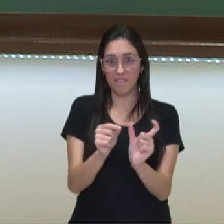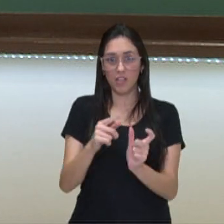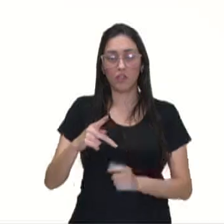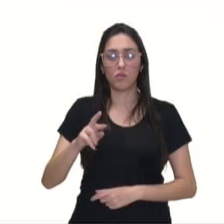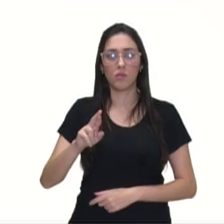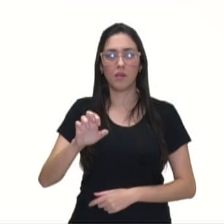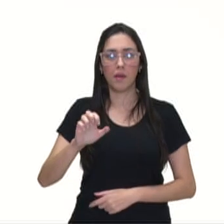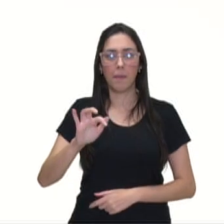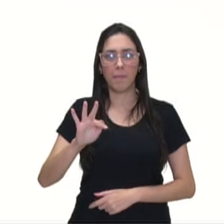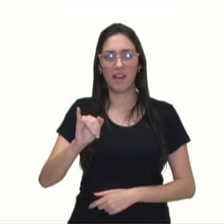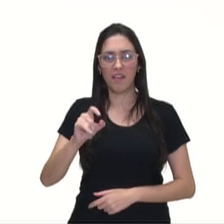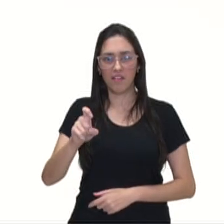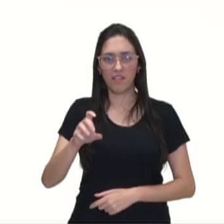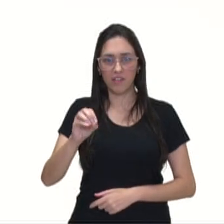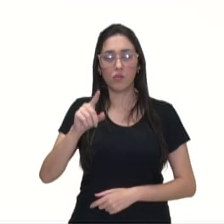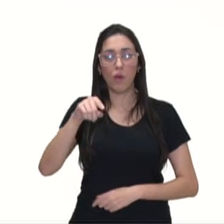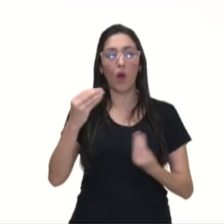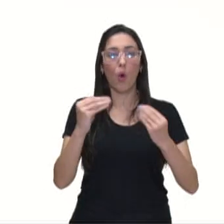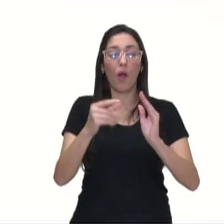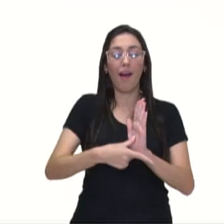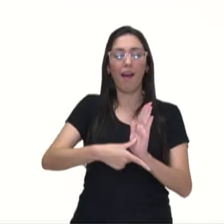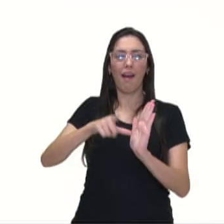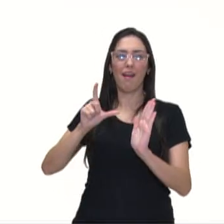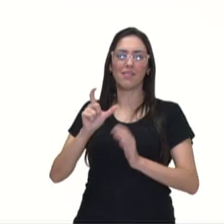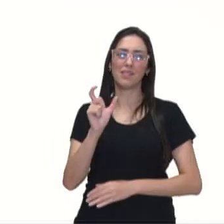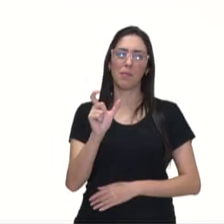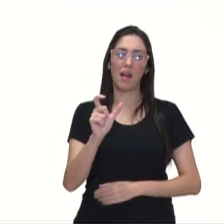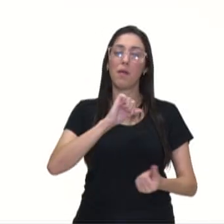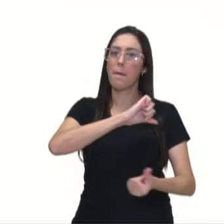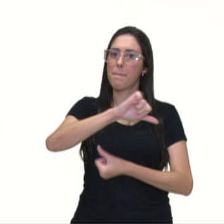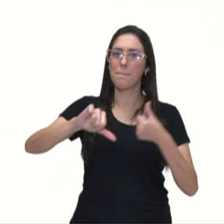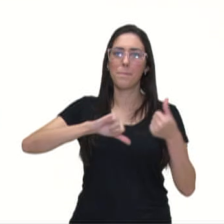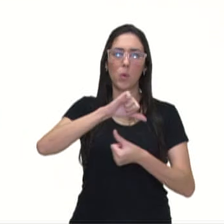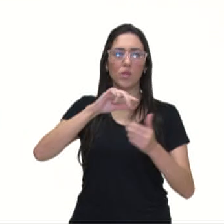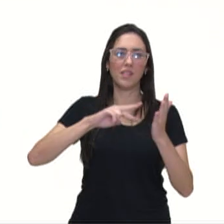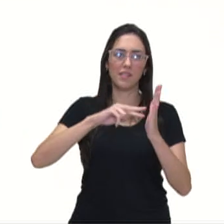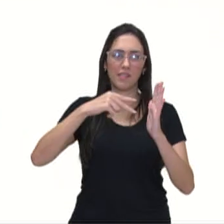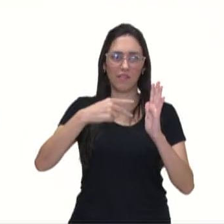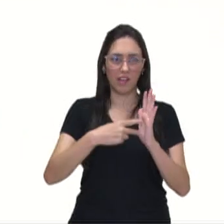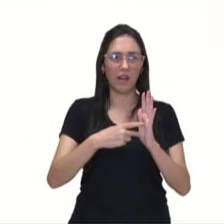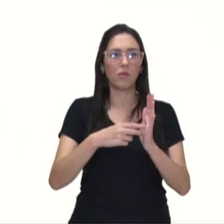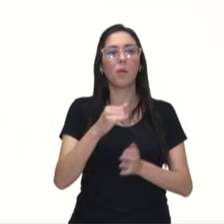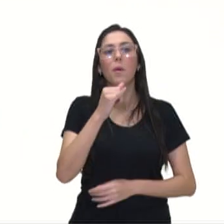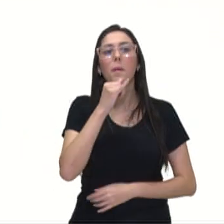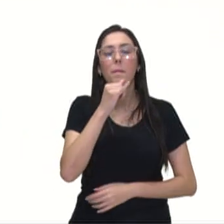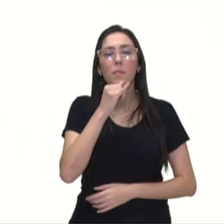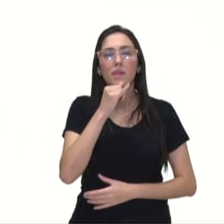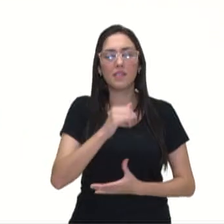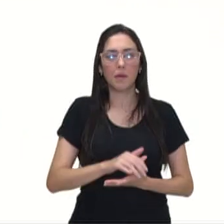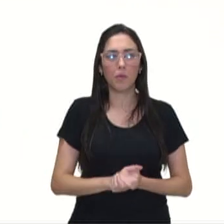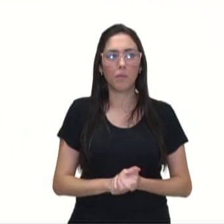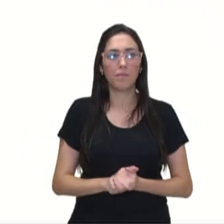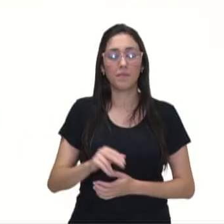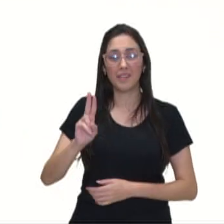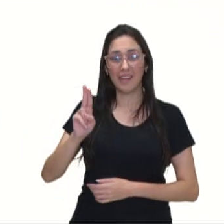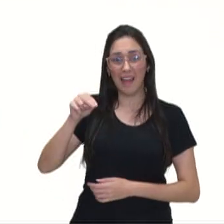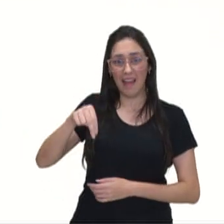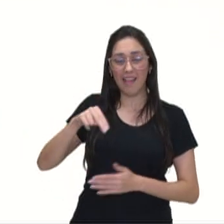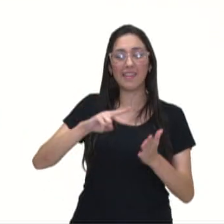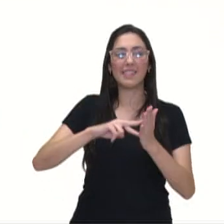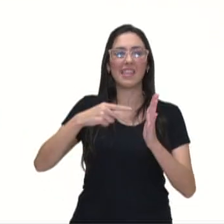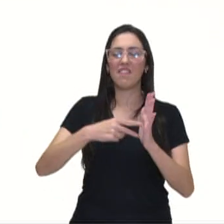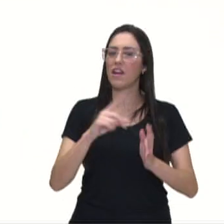vem antes da palavra, mudando o significado dela. E temos alguns exemplos. O N ou un é uma ideia de